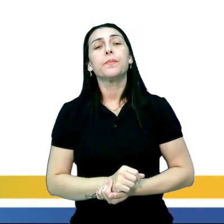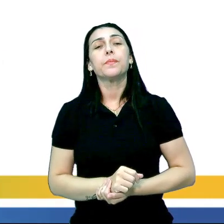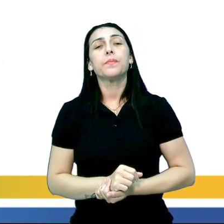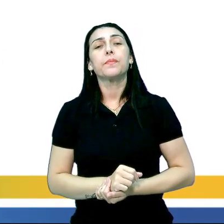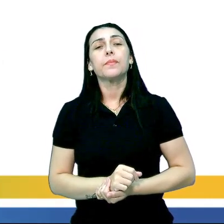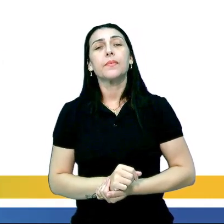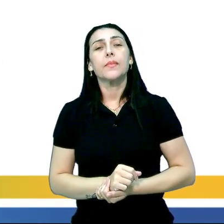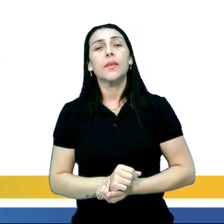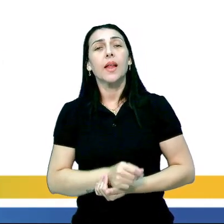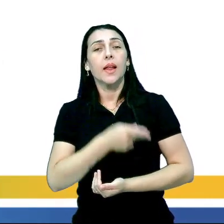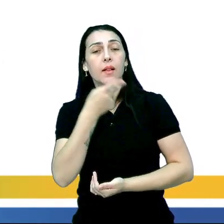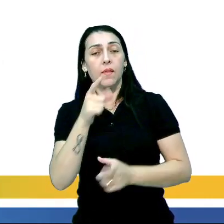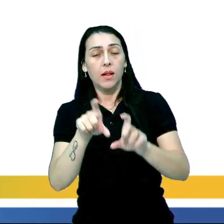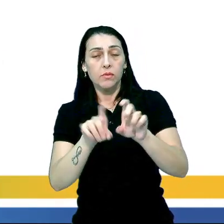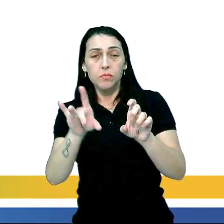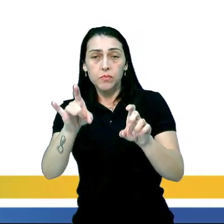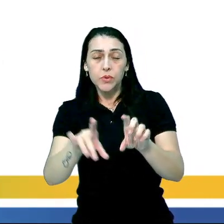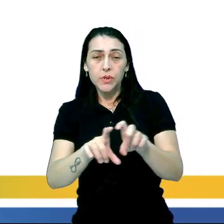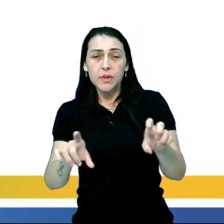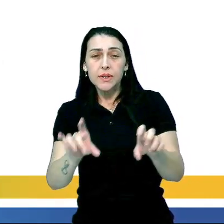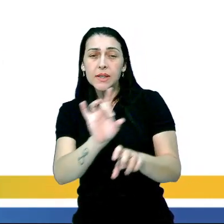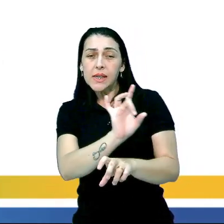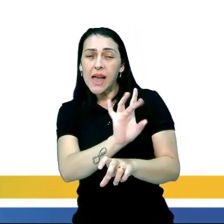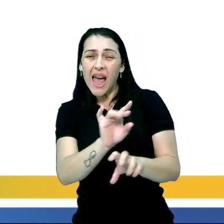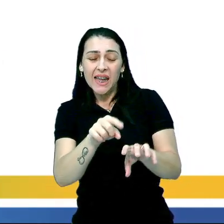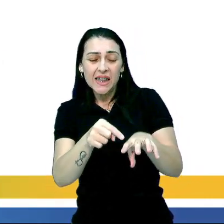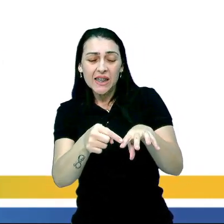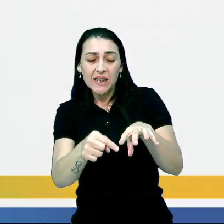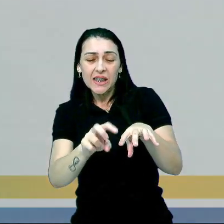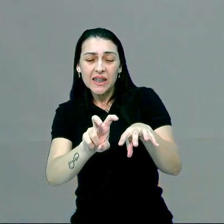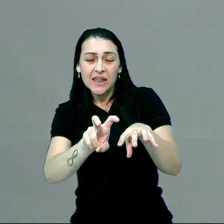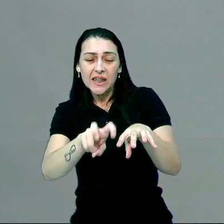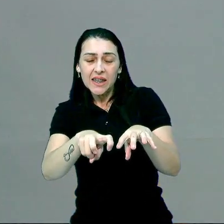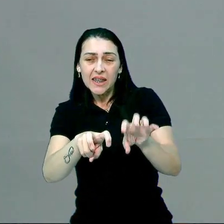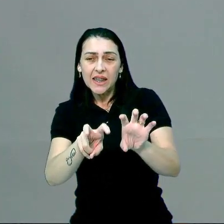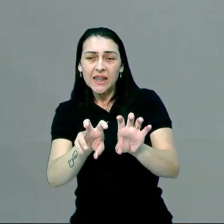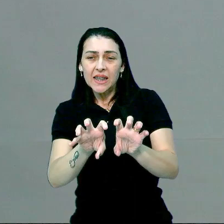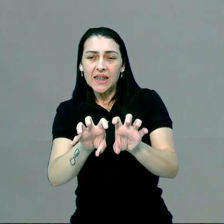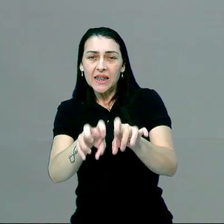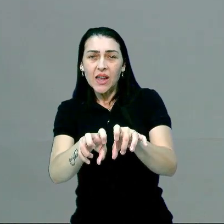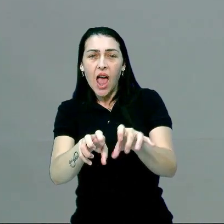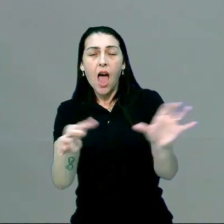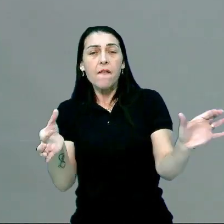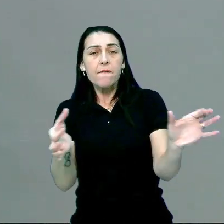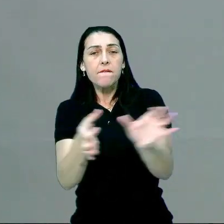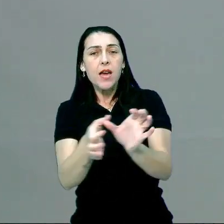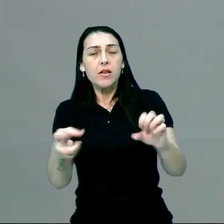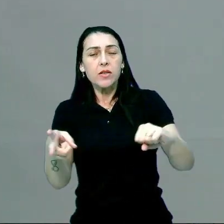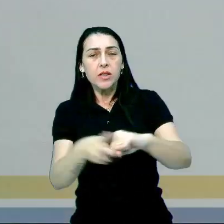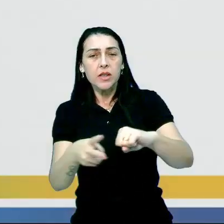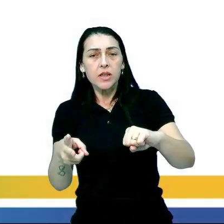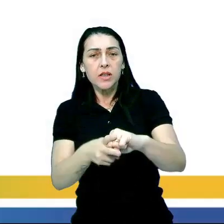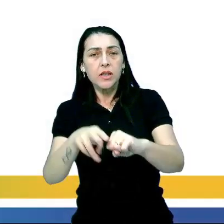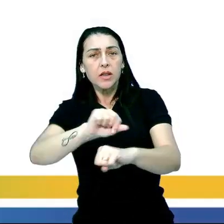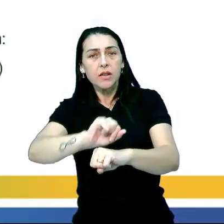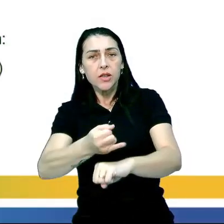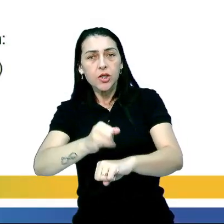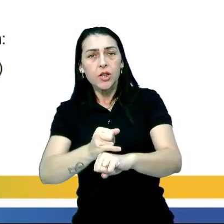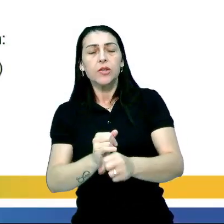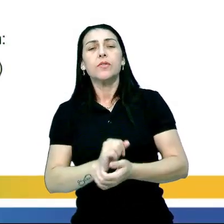E aí ele ainda diz aqui na última linha, cada unha é envergada, verbo de ligação envergada,